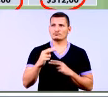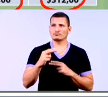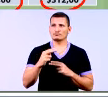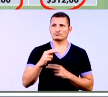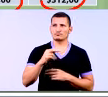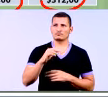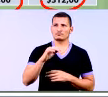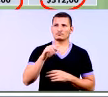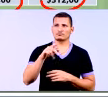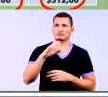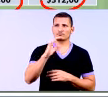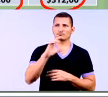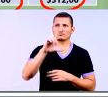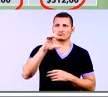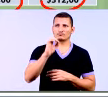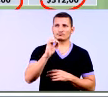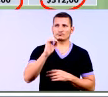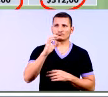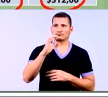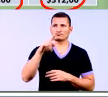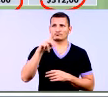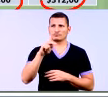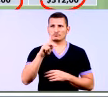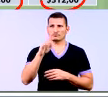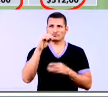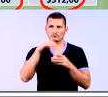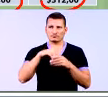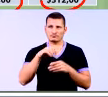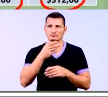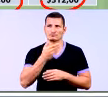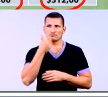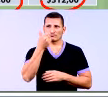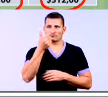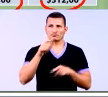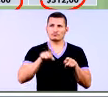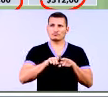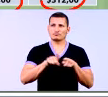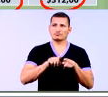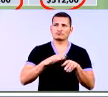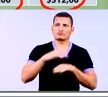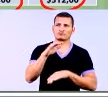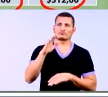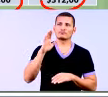Clock interno. Ué, o clock interno, esse aqui é até melhor, ele é mais barato.